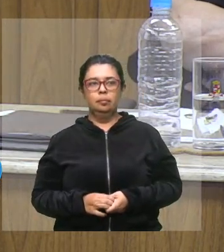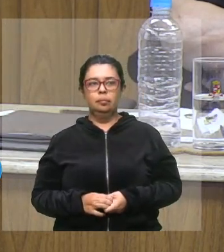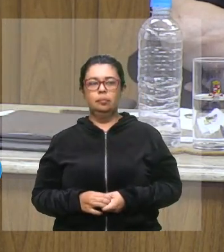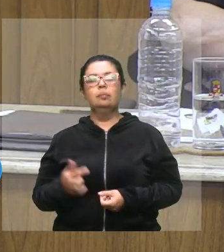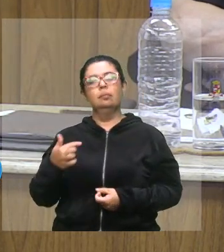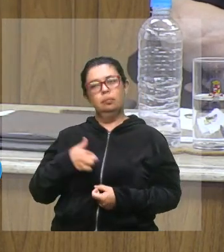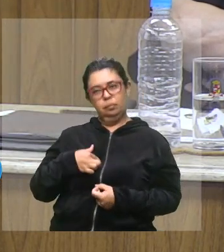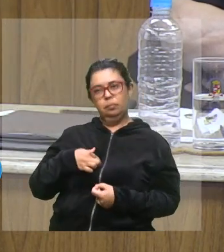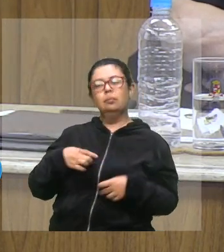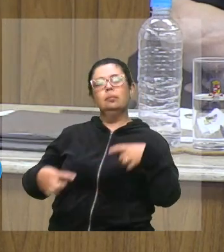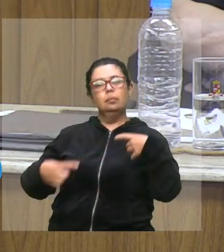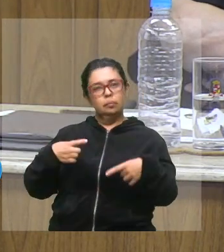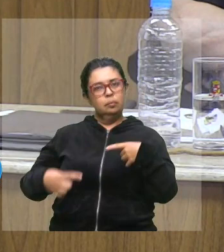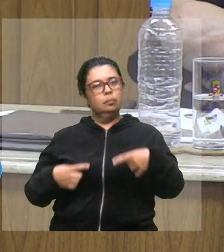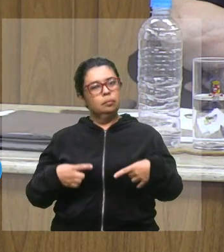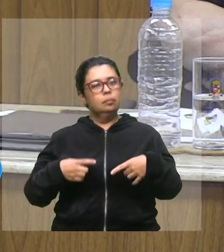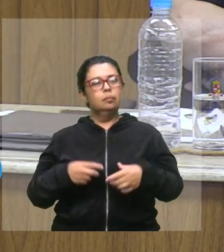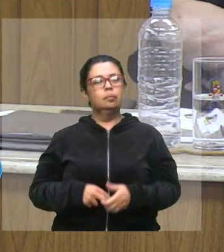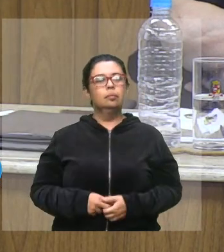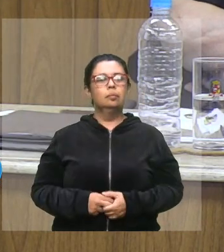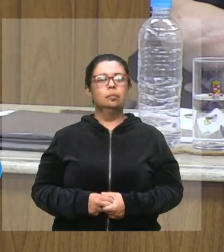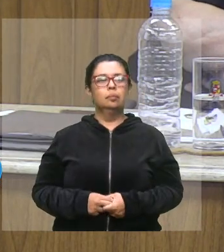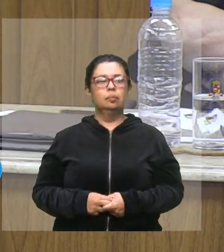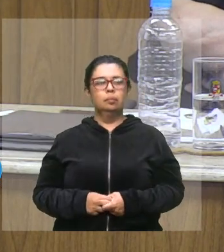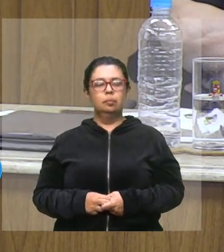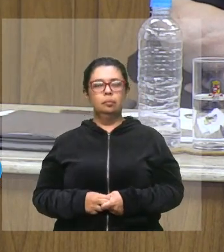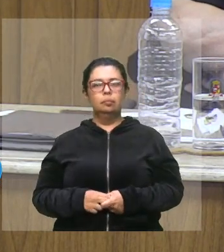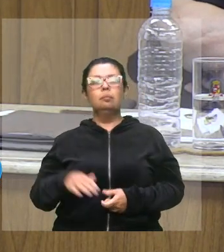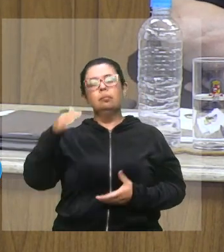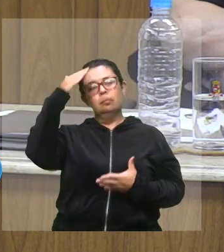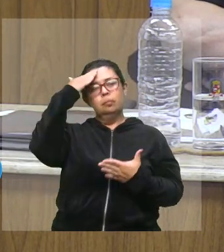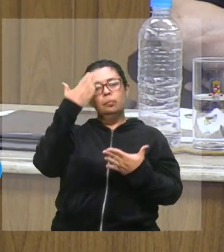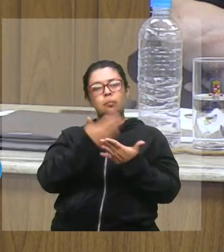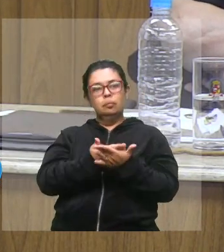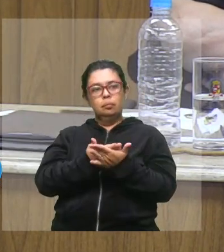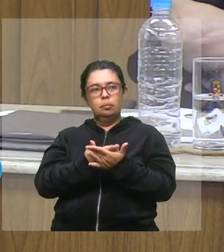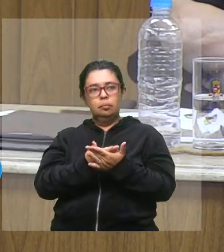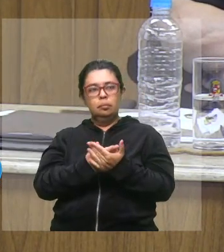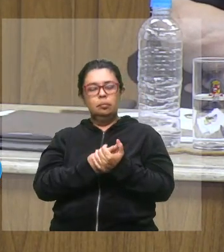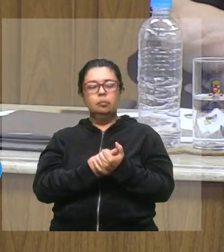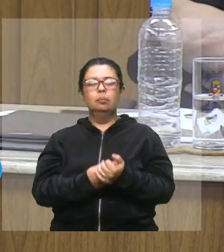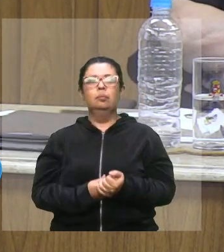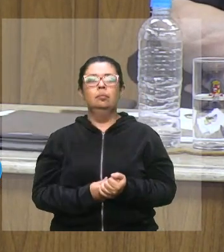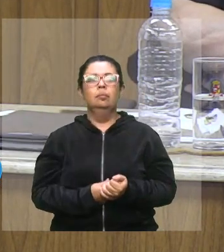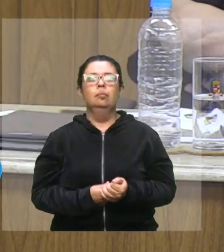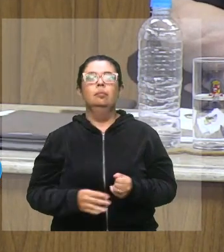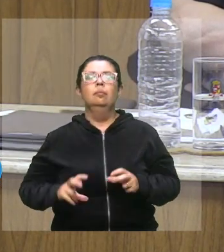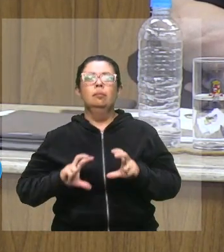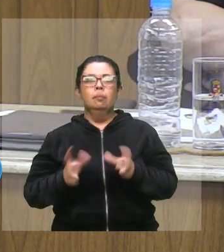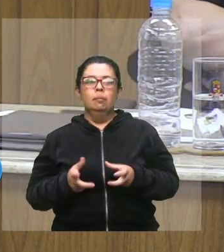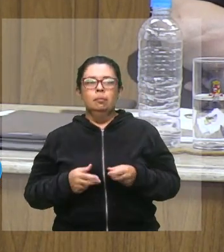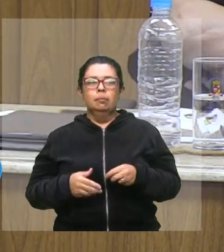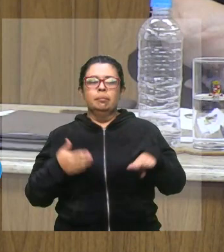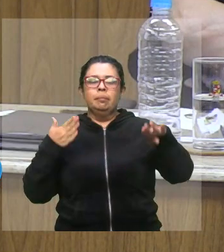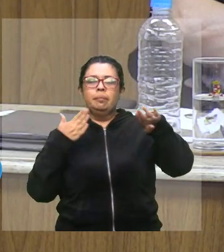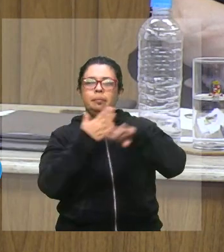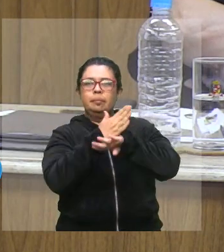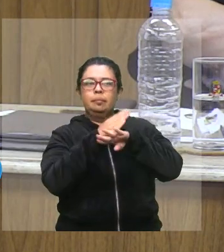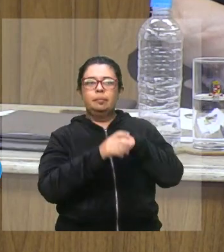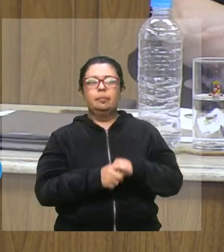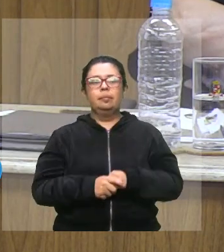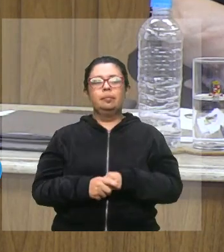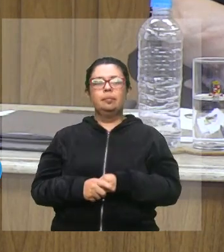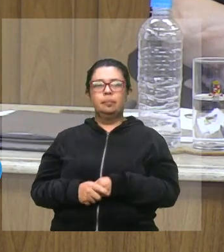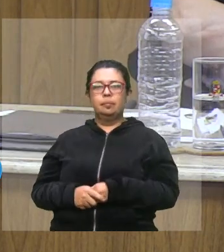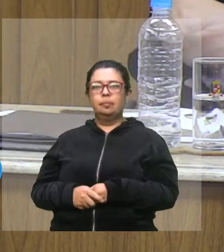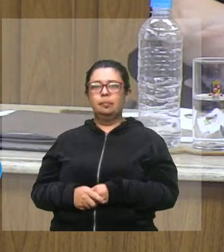e acredito que a Câmara Municipal, ela participa de todo este processo de formulação. É importantíssimo a